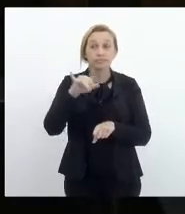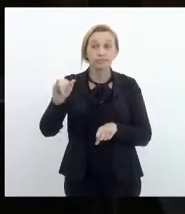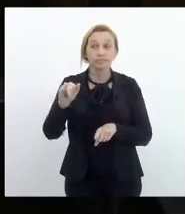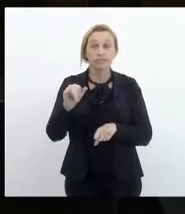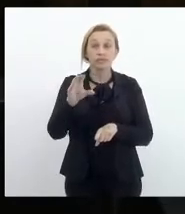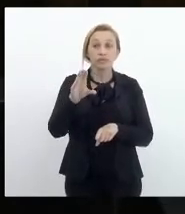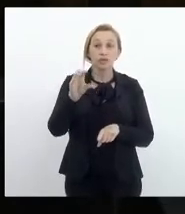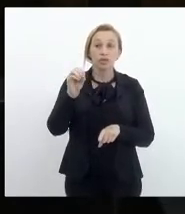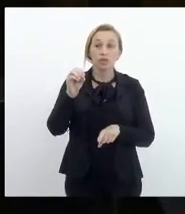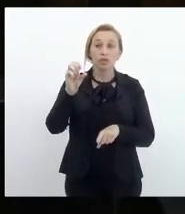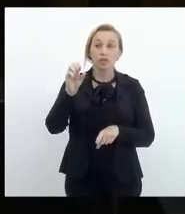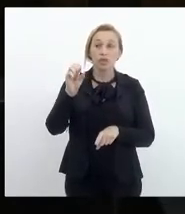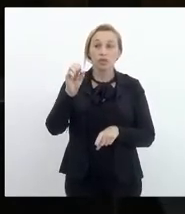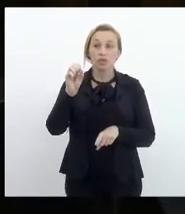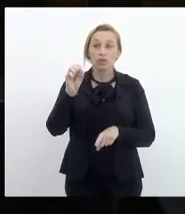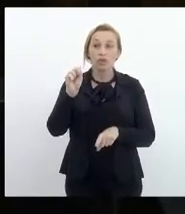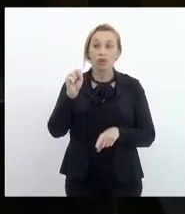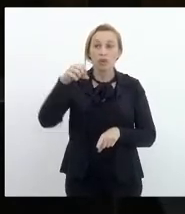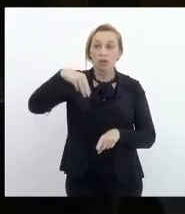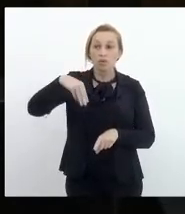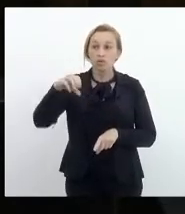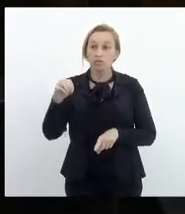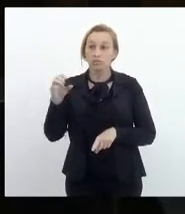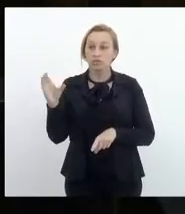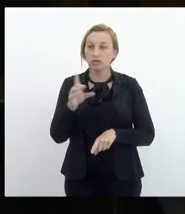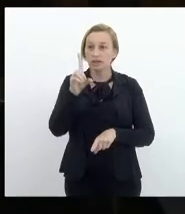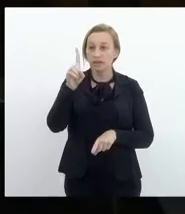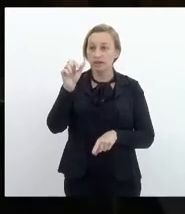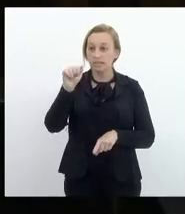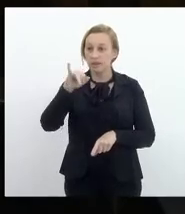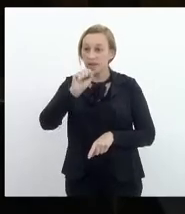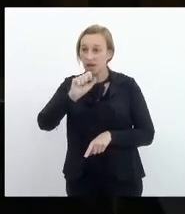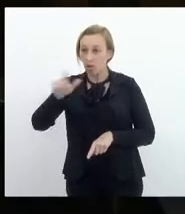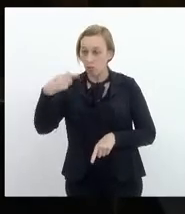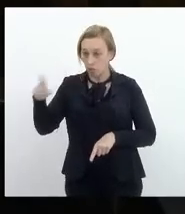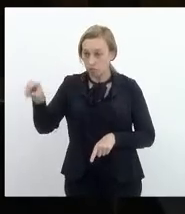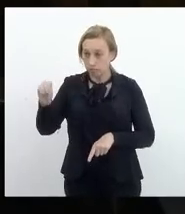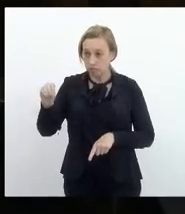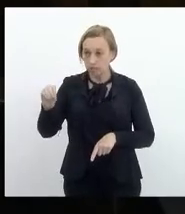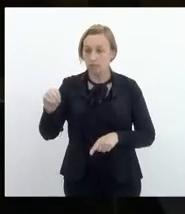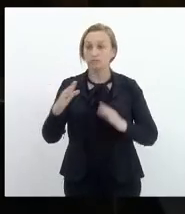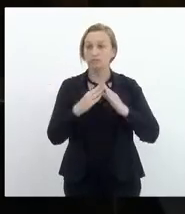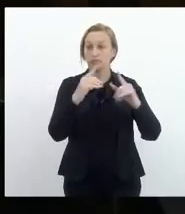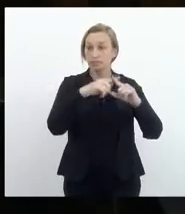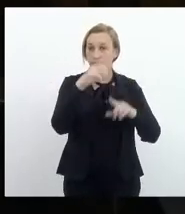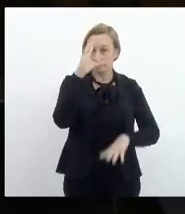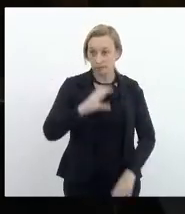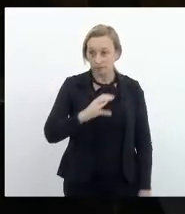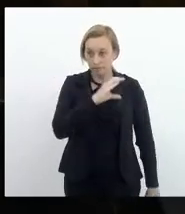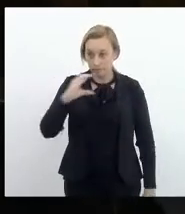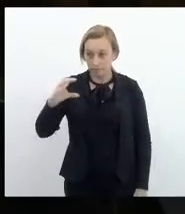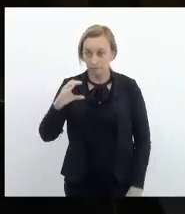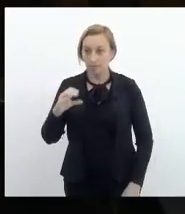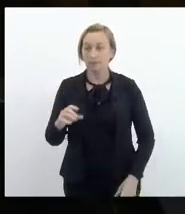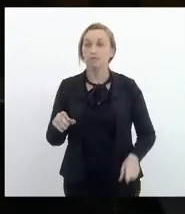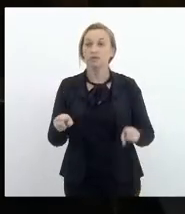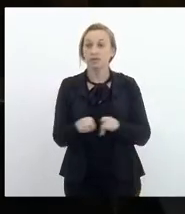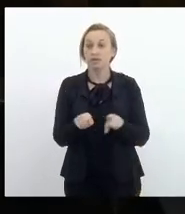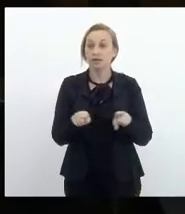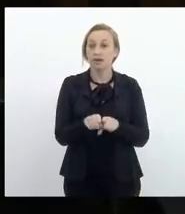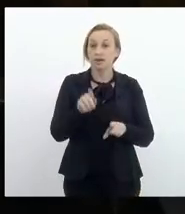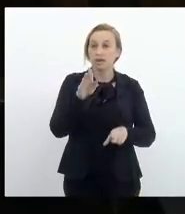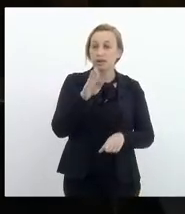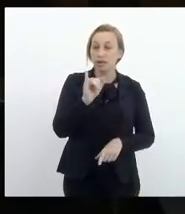de Cosme Damião e na igreja católica se comemora o dia dos